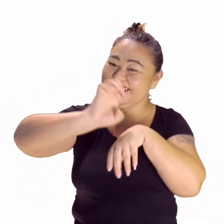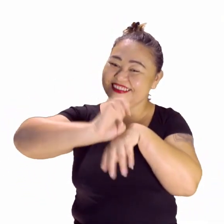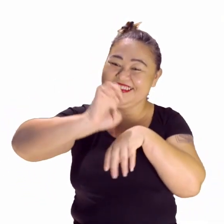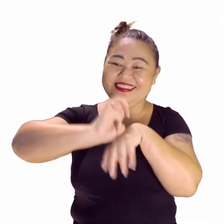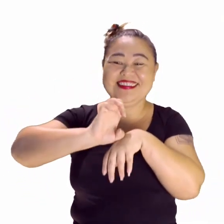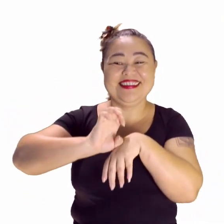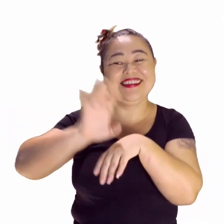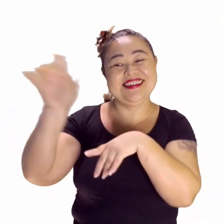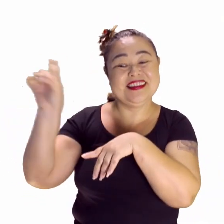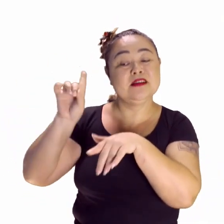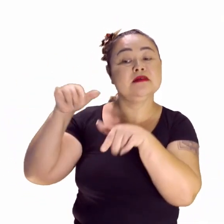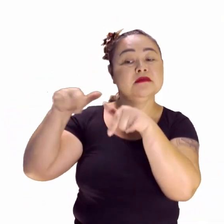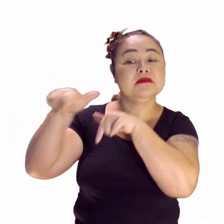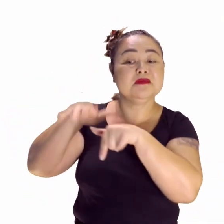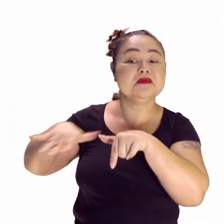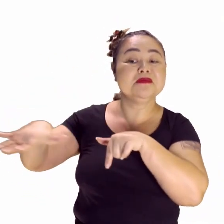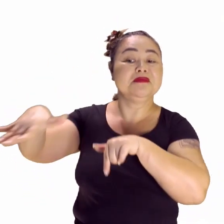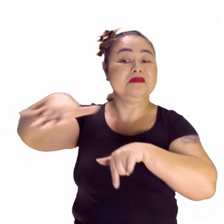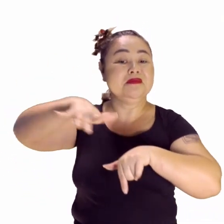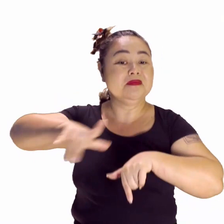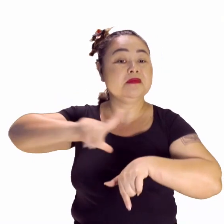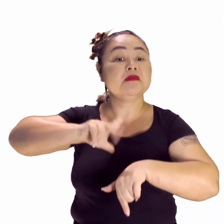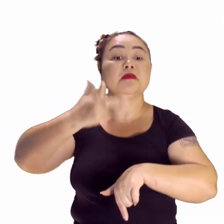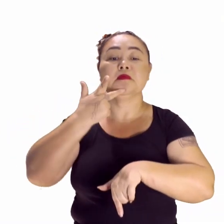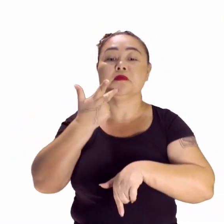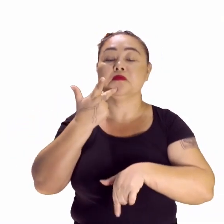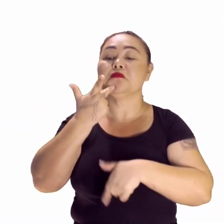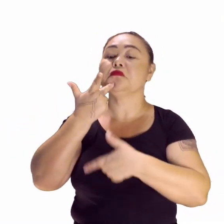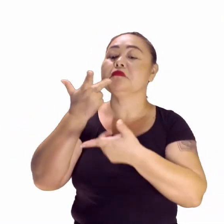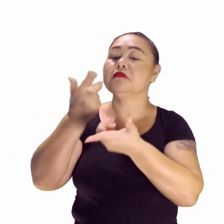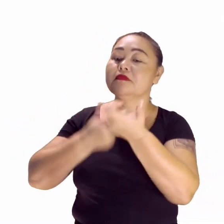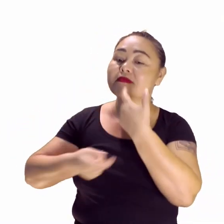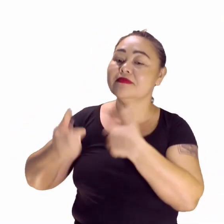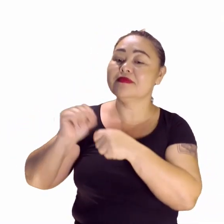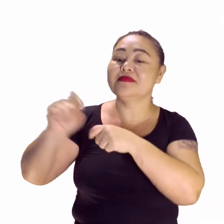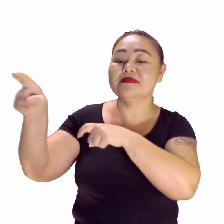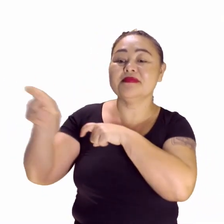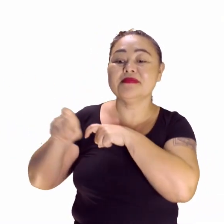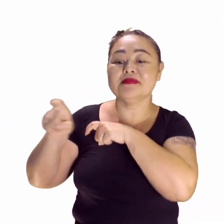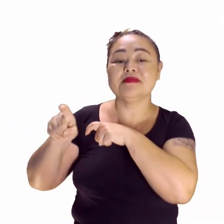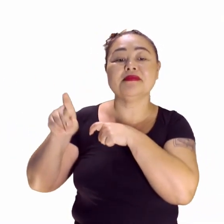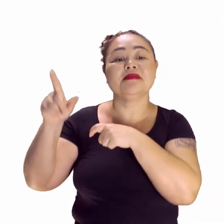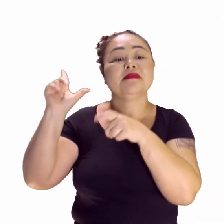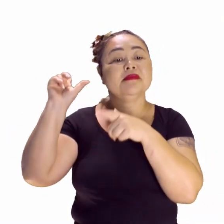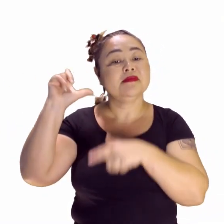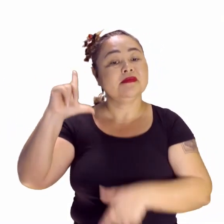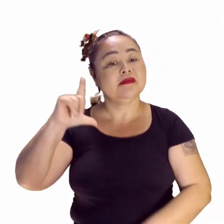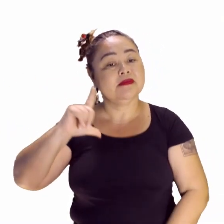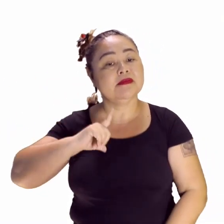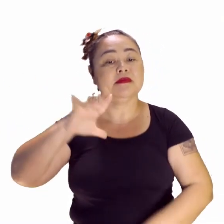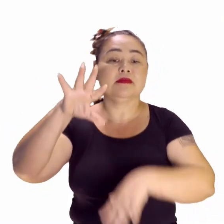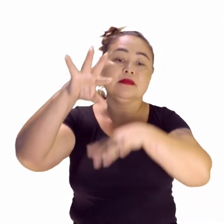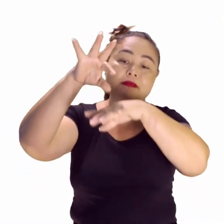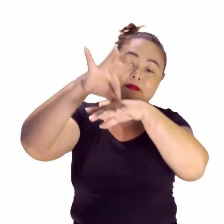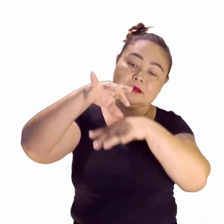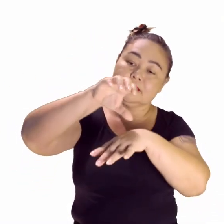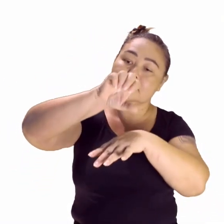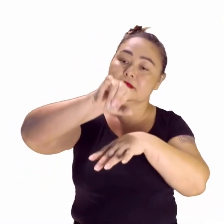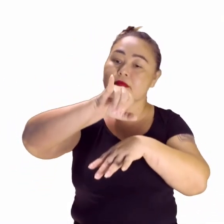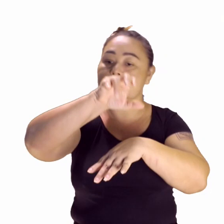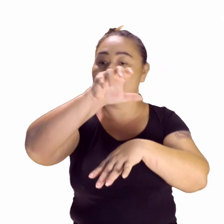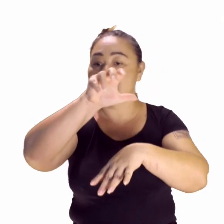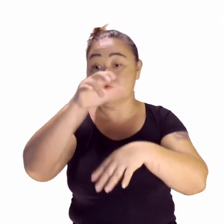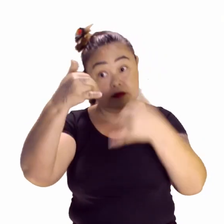essa atividade e quando a gente fala do negócio em Rondônia nós temos a produção da carne